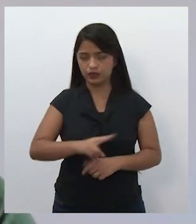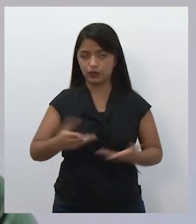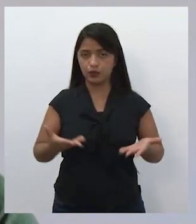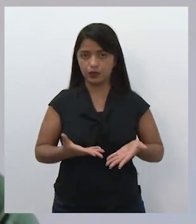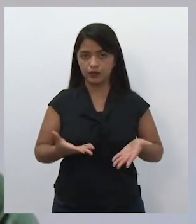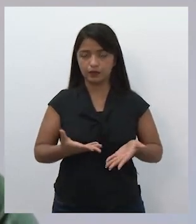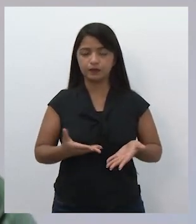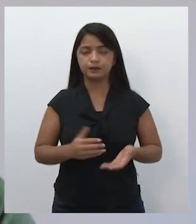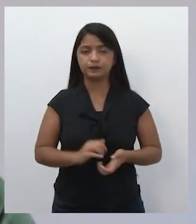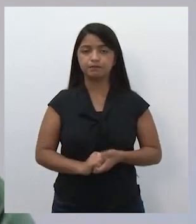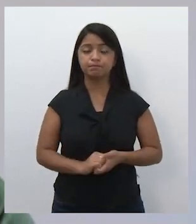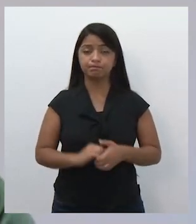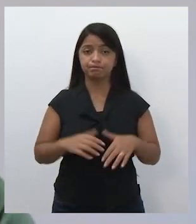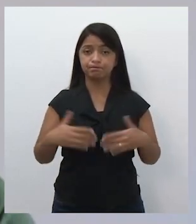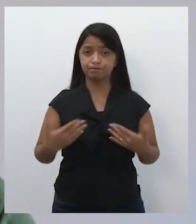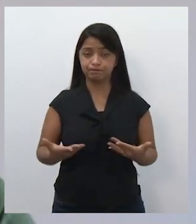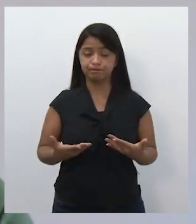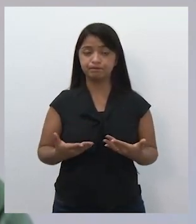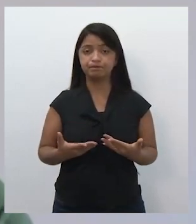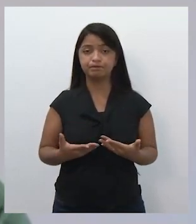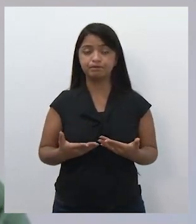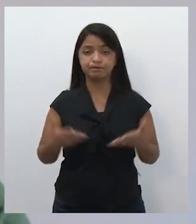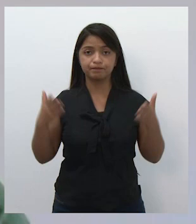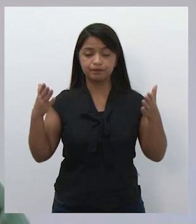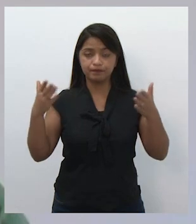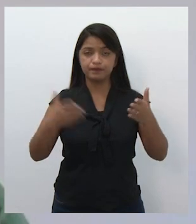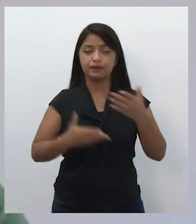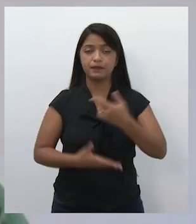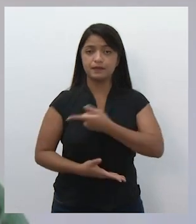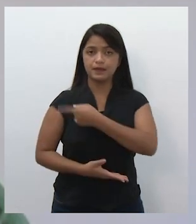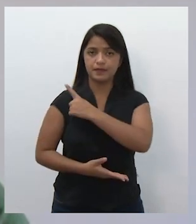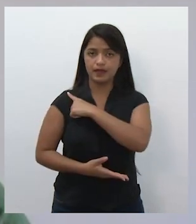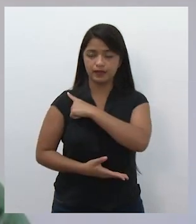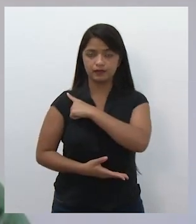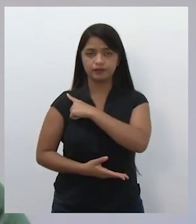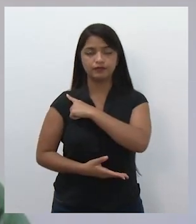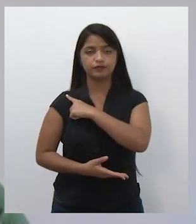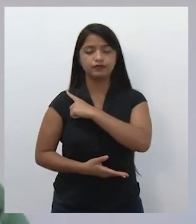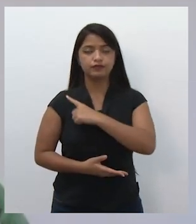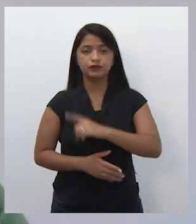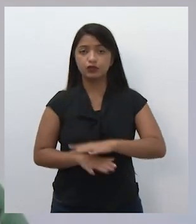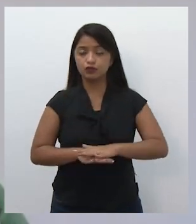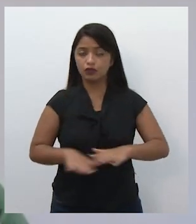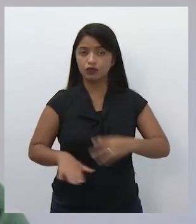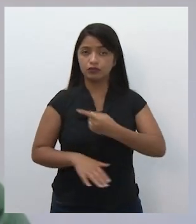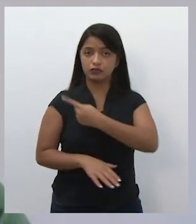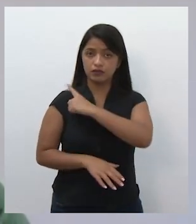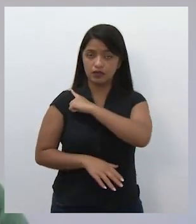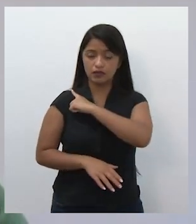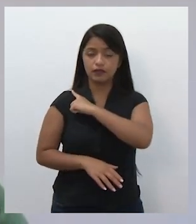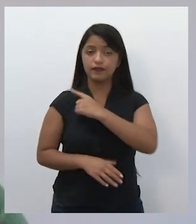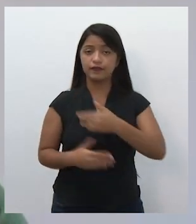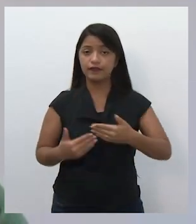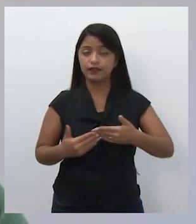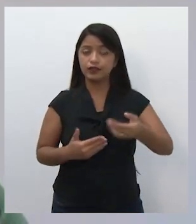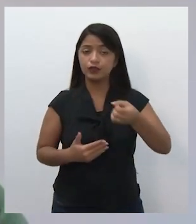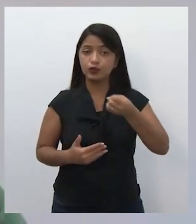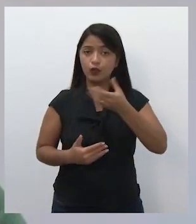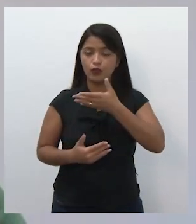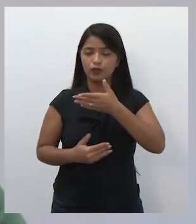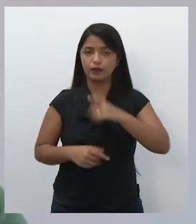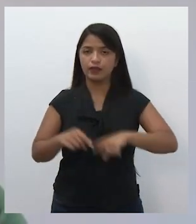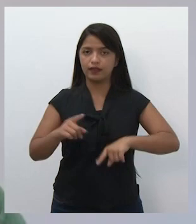professores, somente para a primeira série do ensino médio vai haver um material novo, tá?